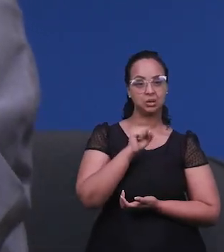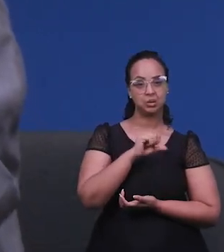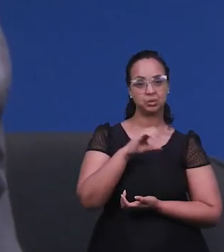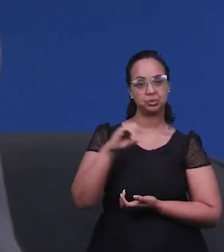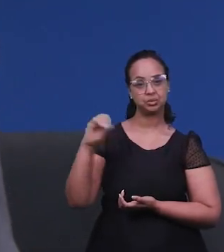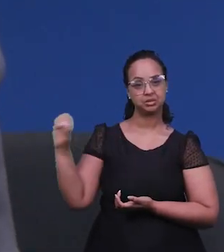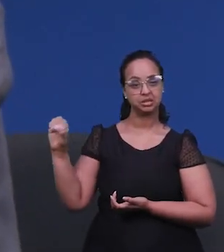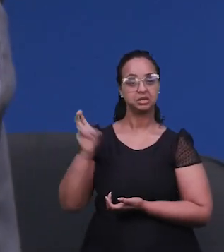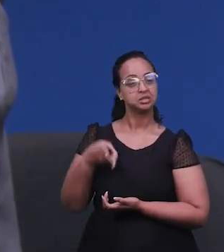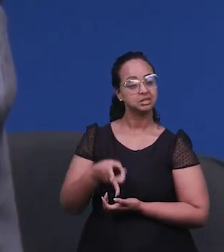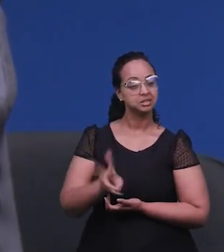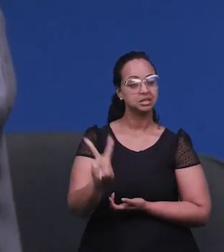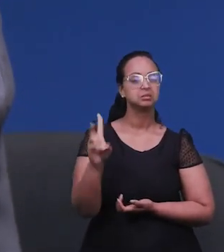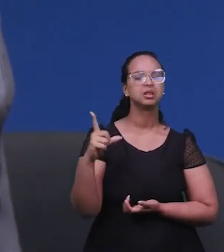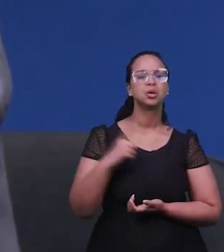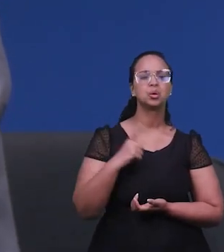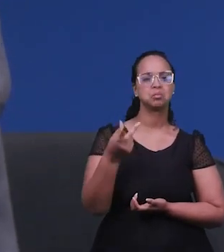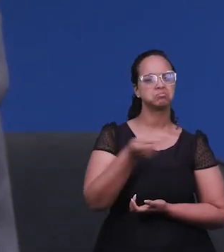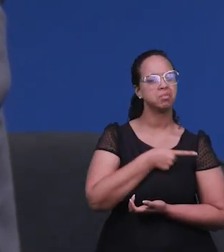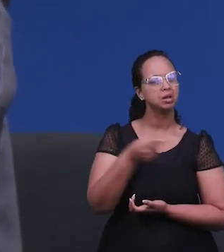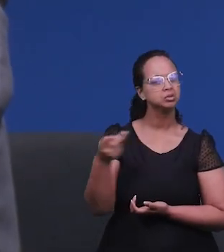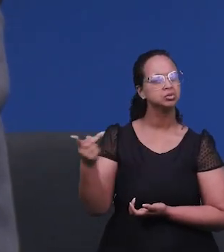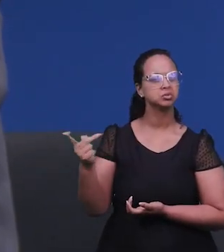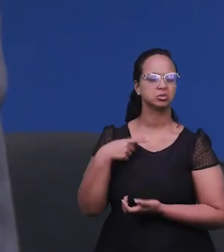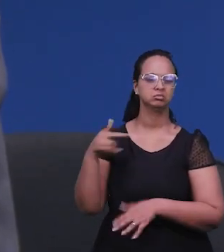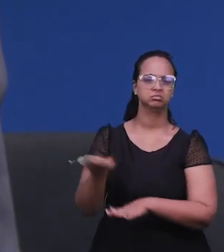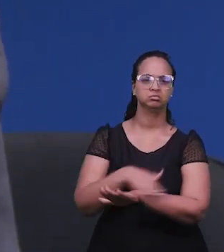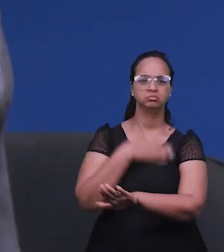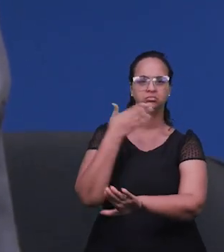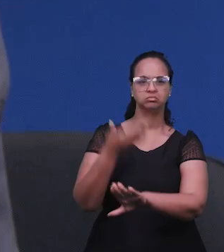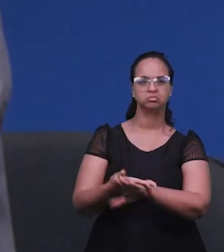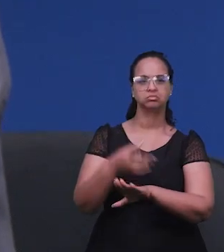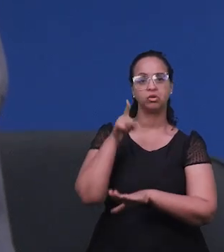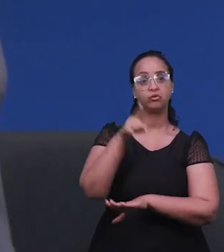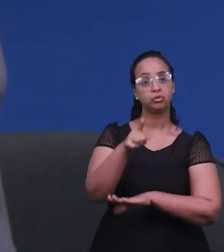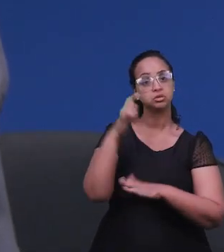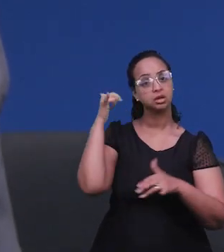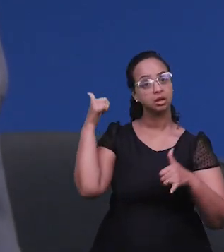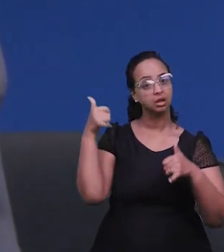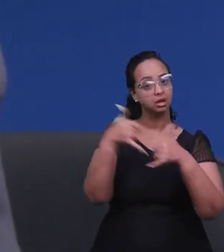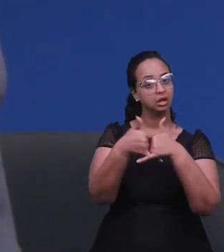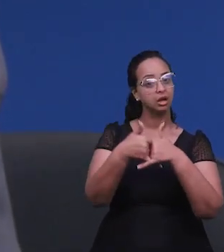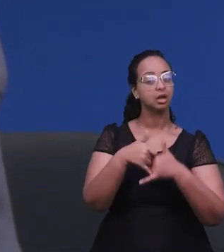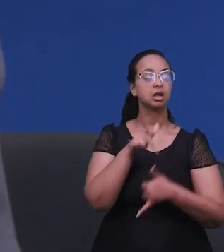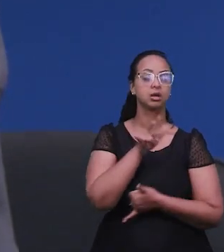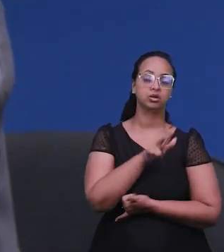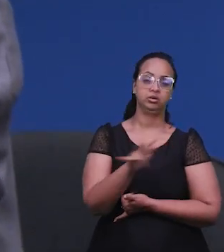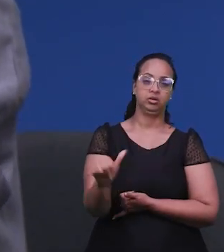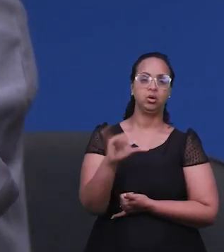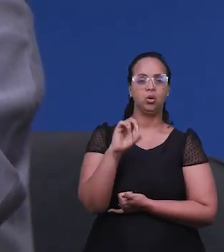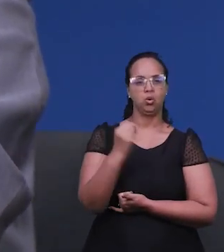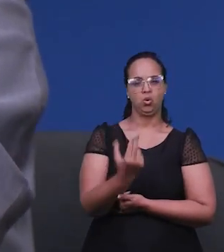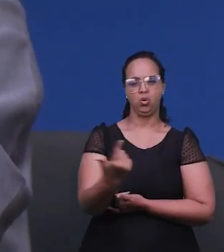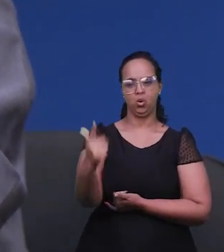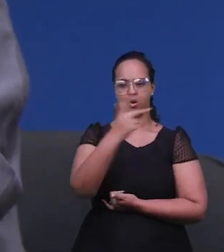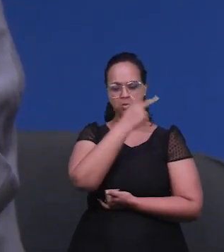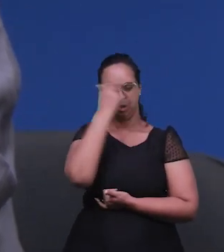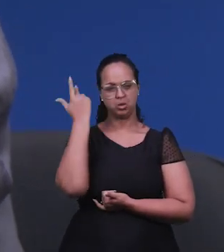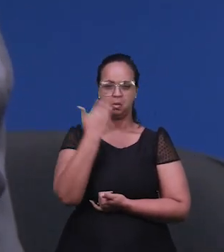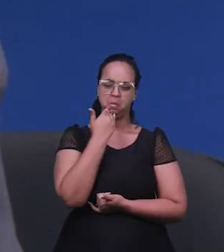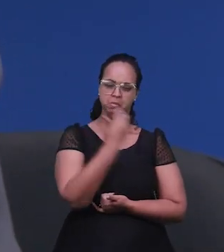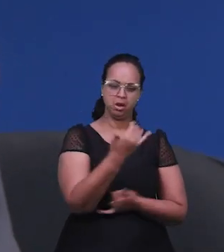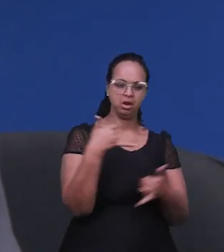0800-707-3076 tem sempre pastores de plantão para você ligar ou encaminhar alguém que